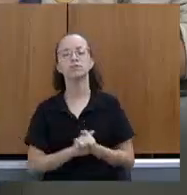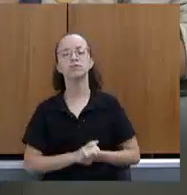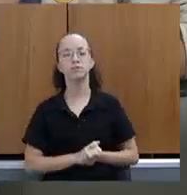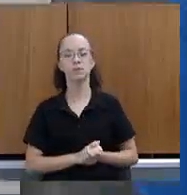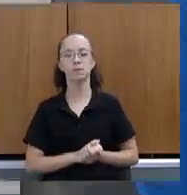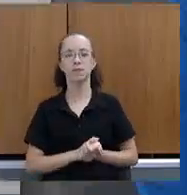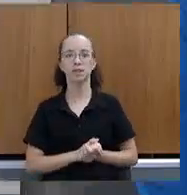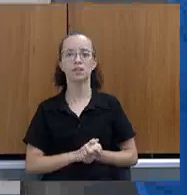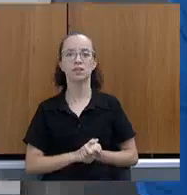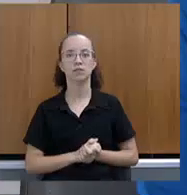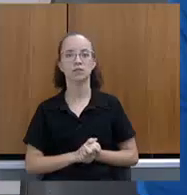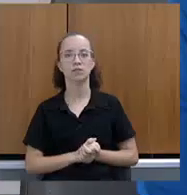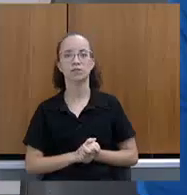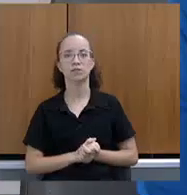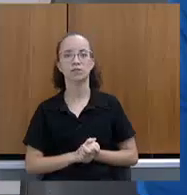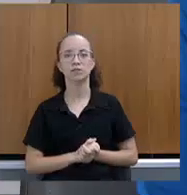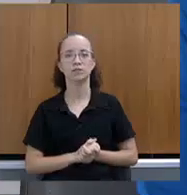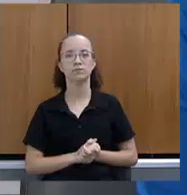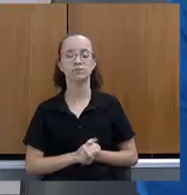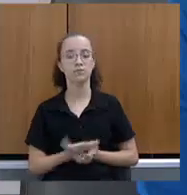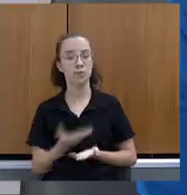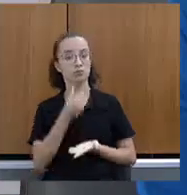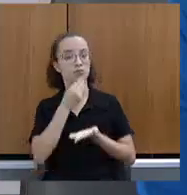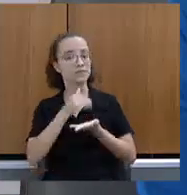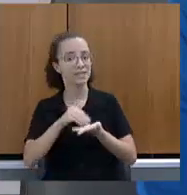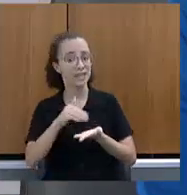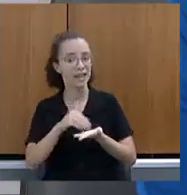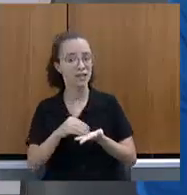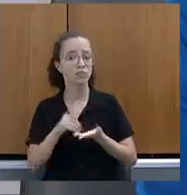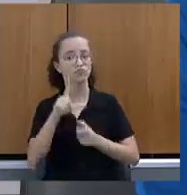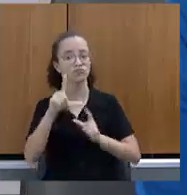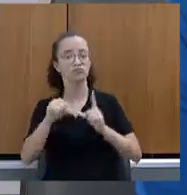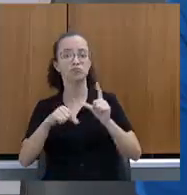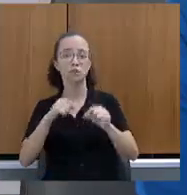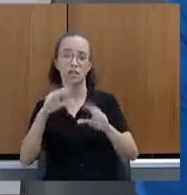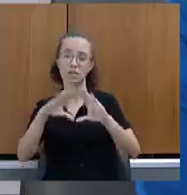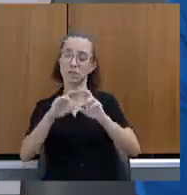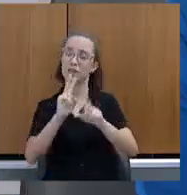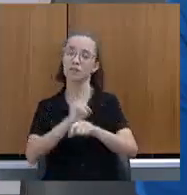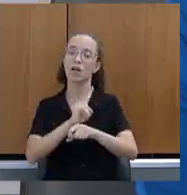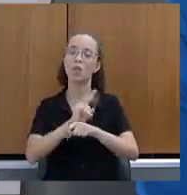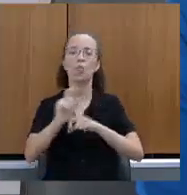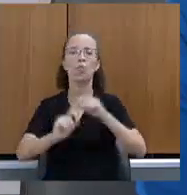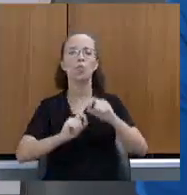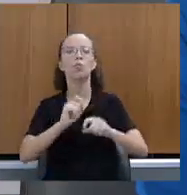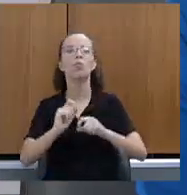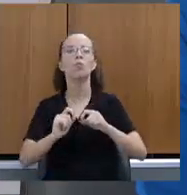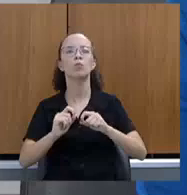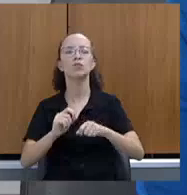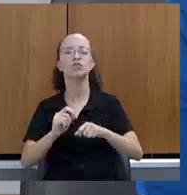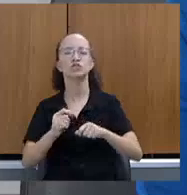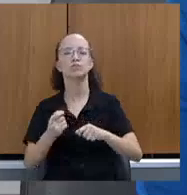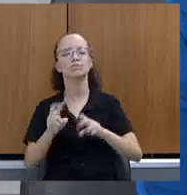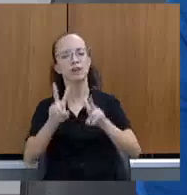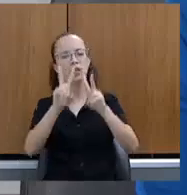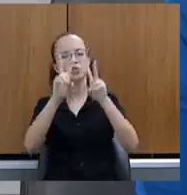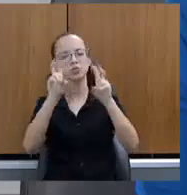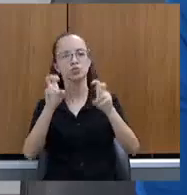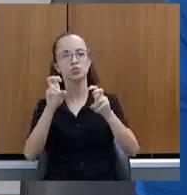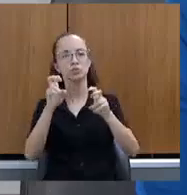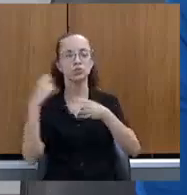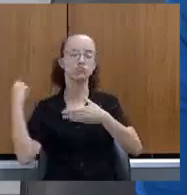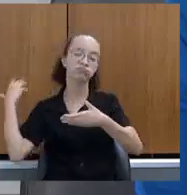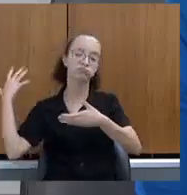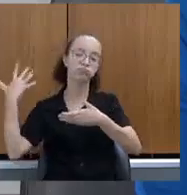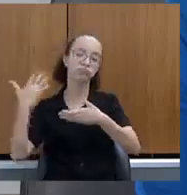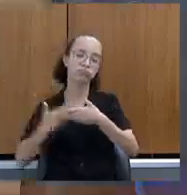essa minha primeira menção secretário eu optei nesse Assembleia fiscaliza por tratar de assuntos que eu já tratei ao longo